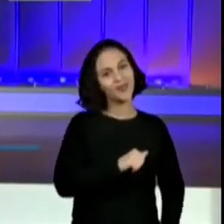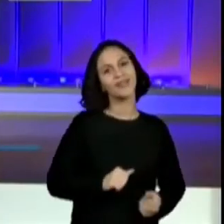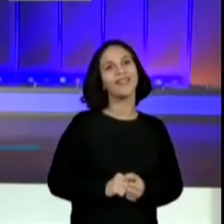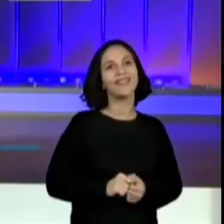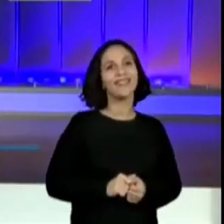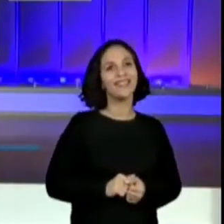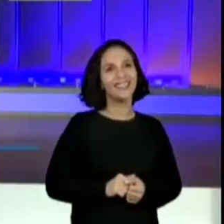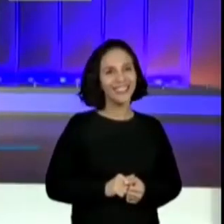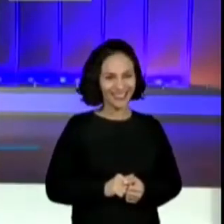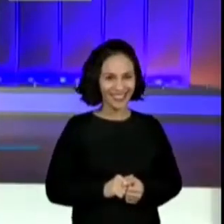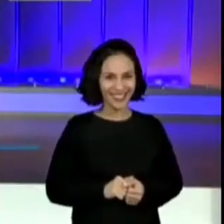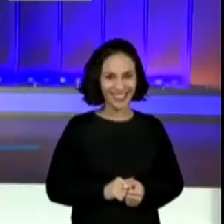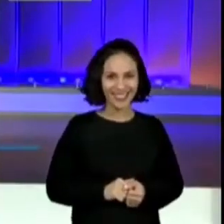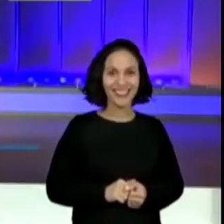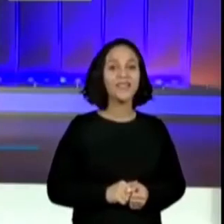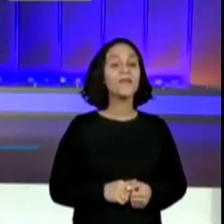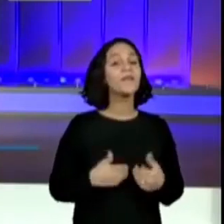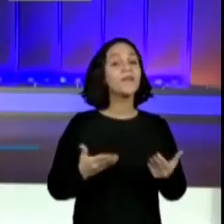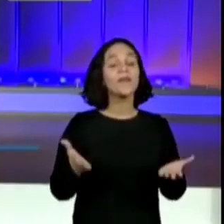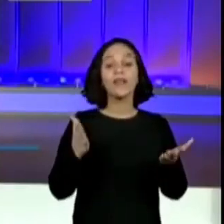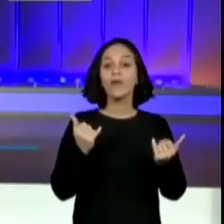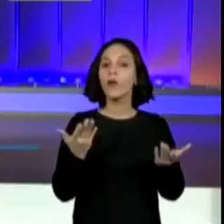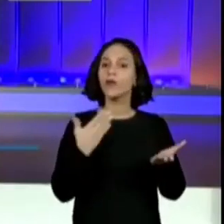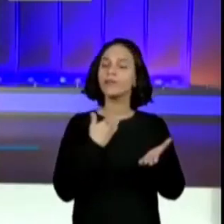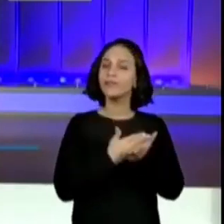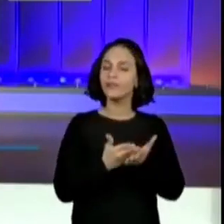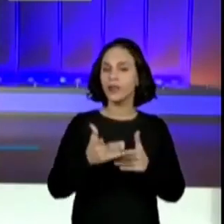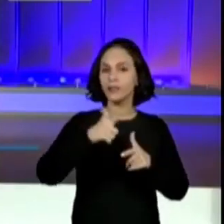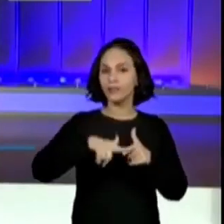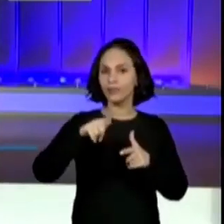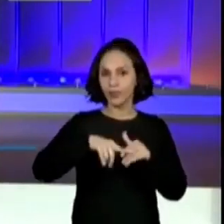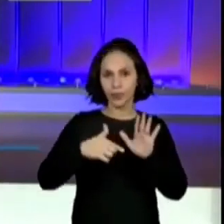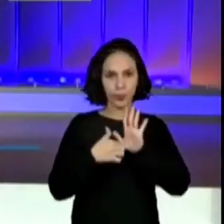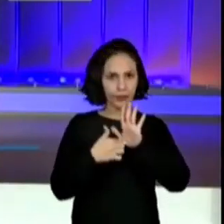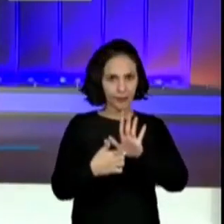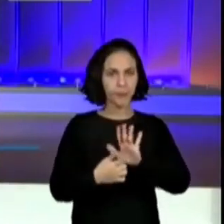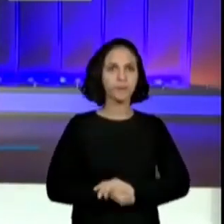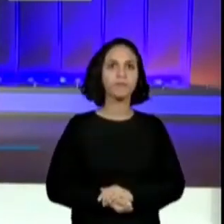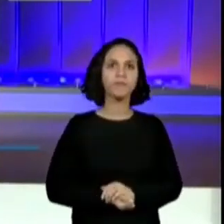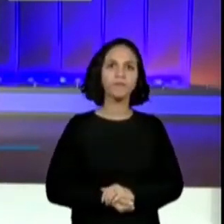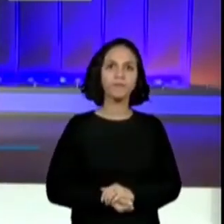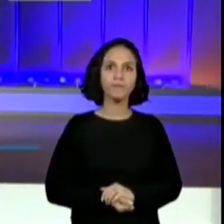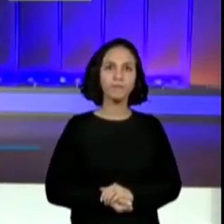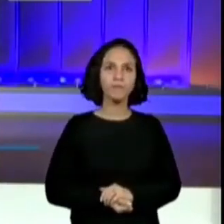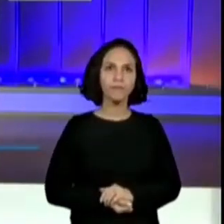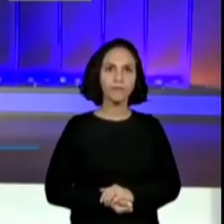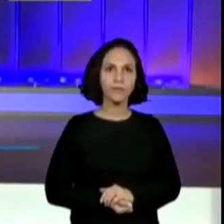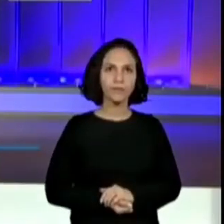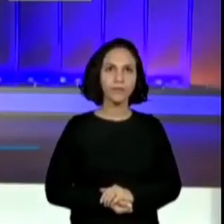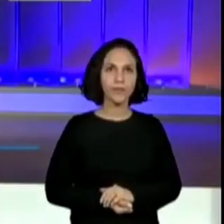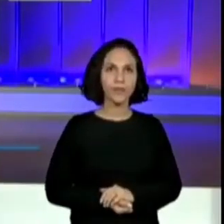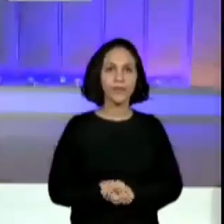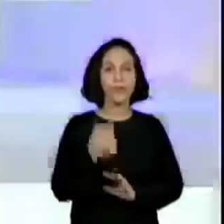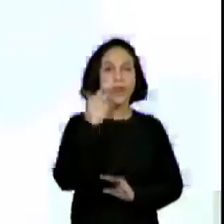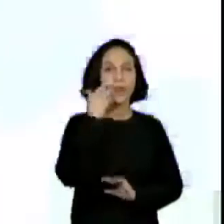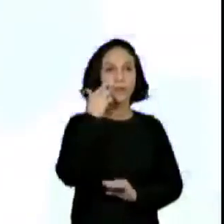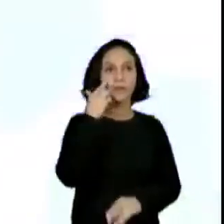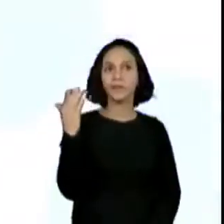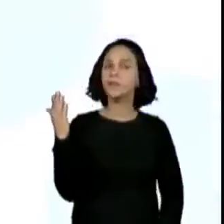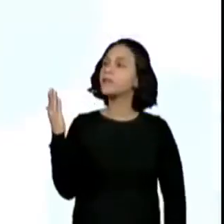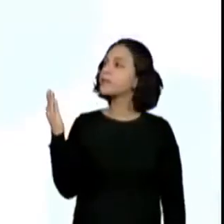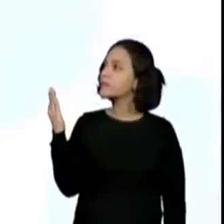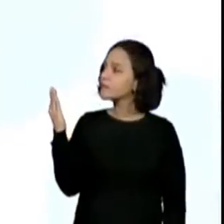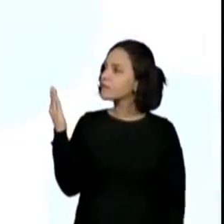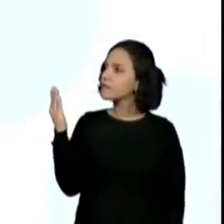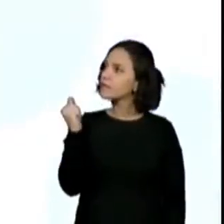ah bora então vamos começar com a nossa situação problema do dia Nesta aula vamos